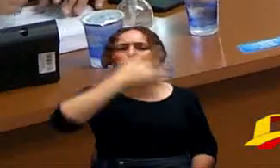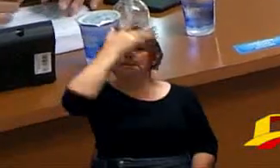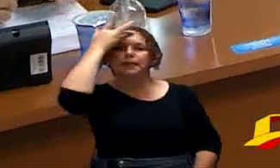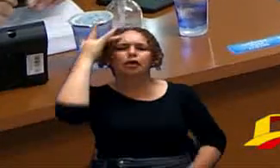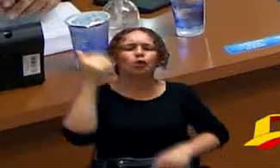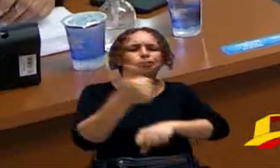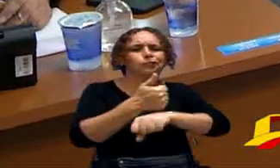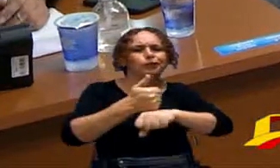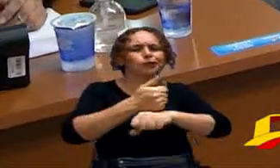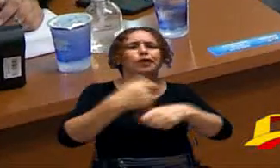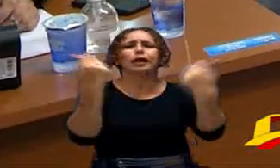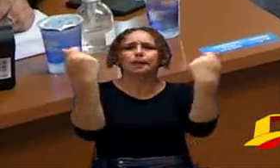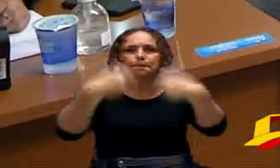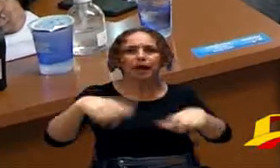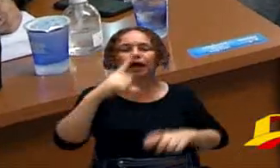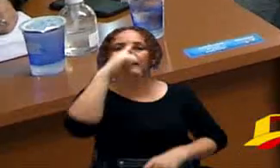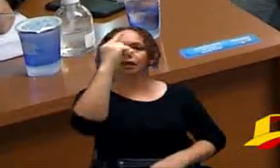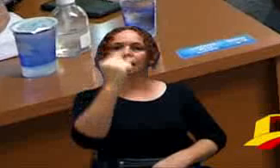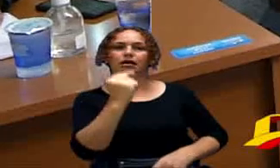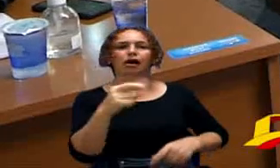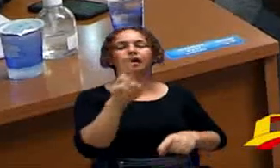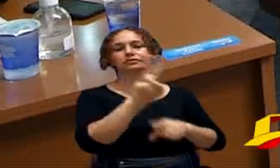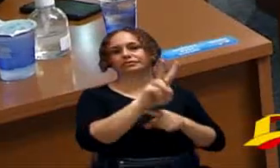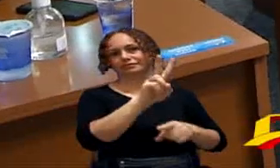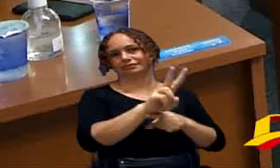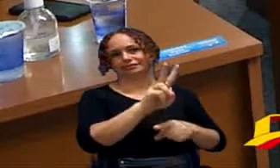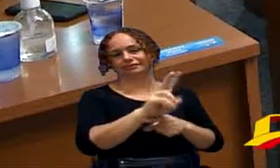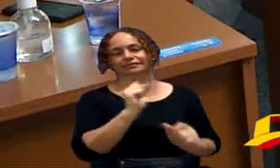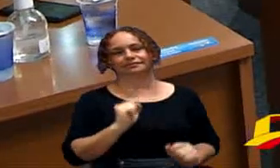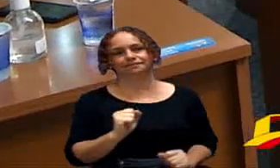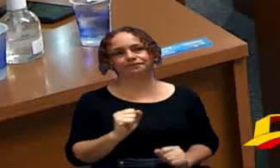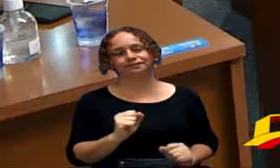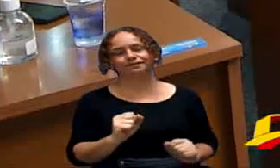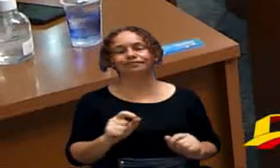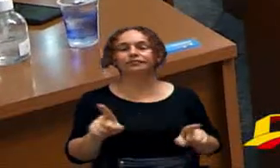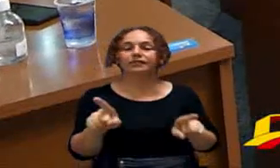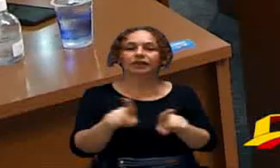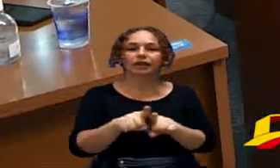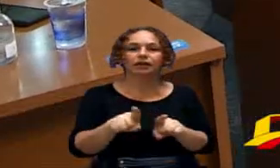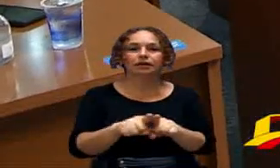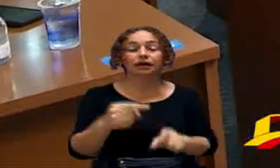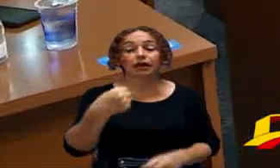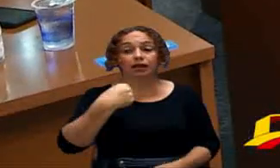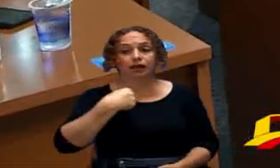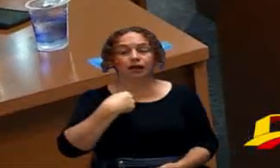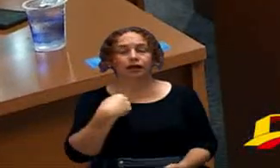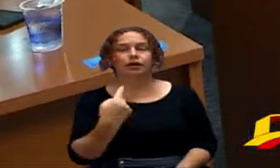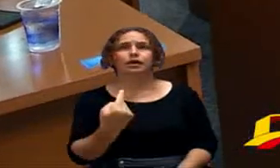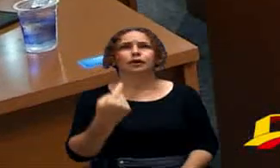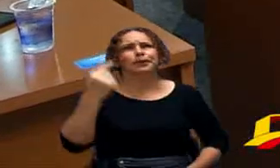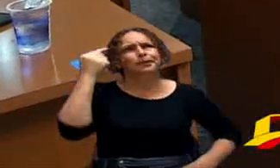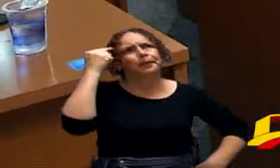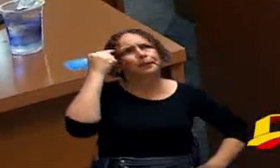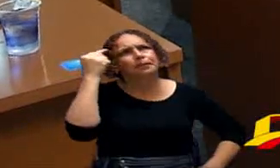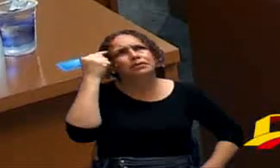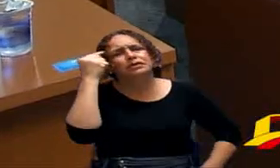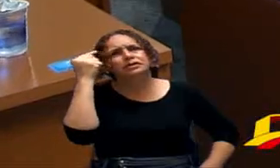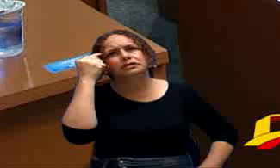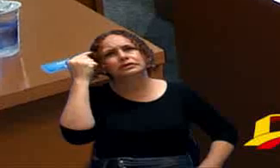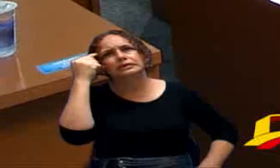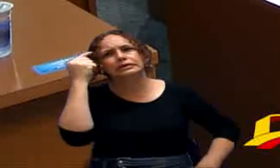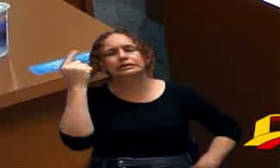para tratar e discutir sobre a questão dos elefantes. Eu, a princípio, eu questionei, né, porque quando